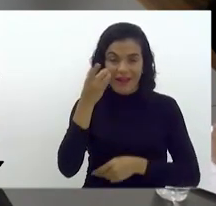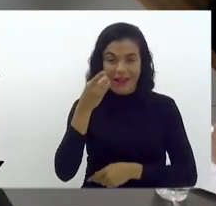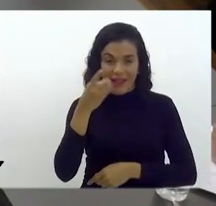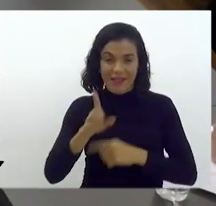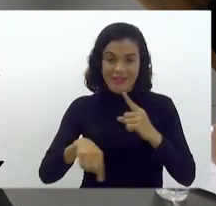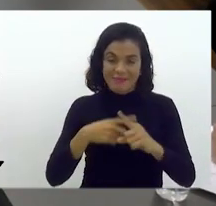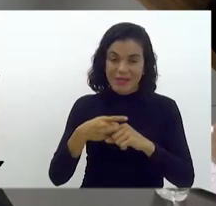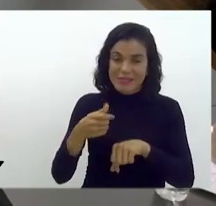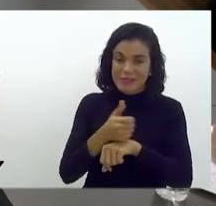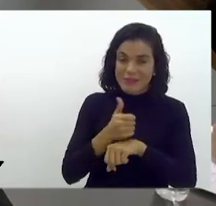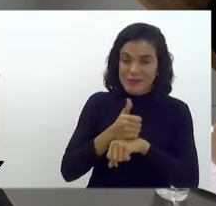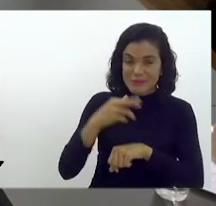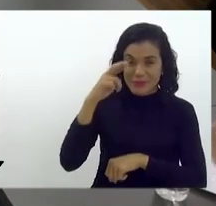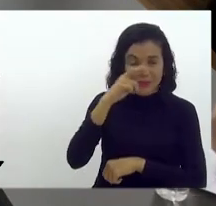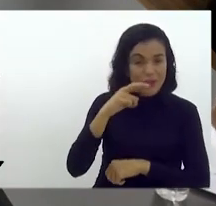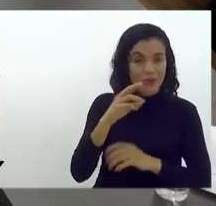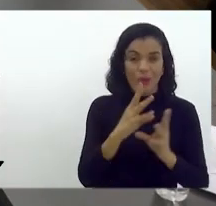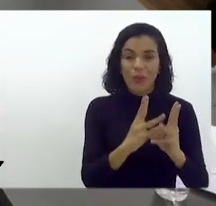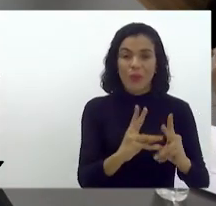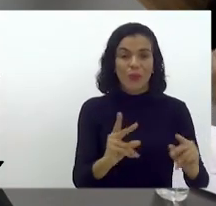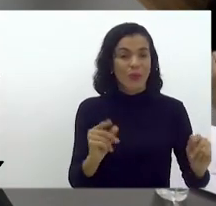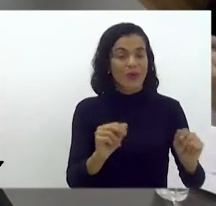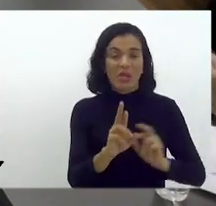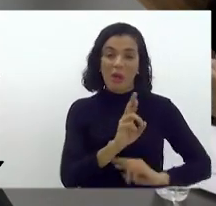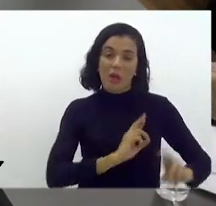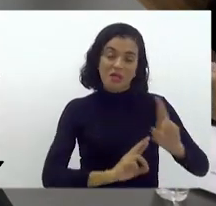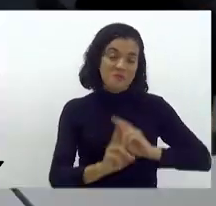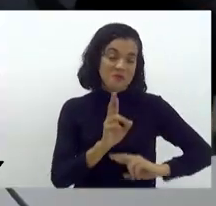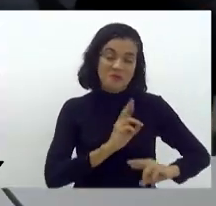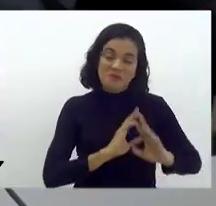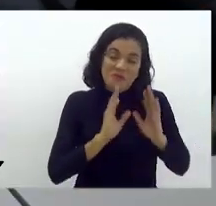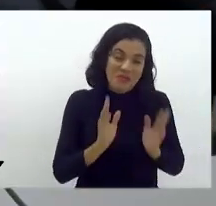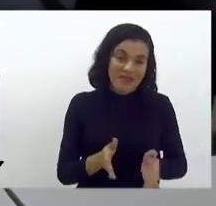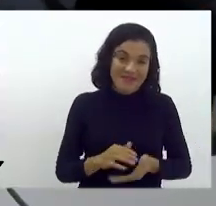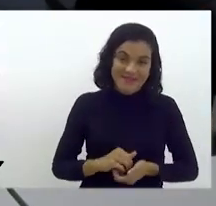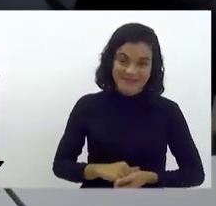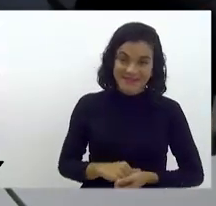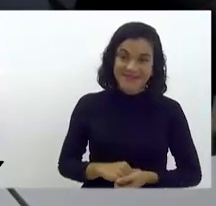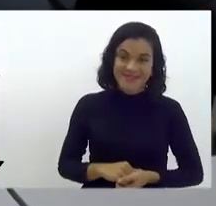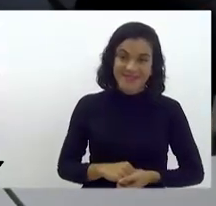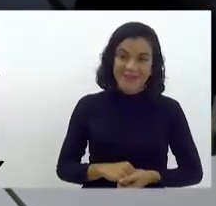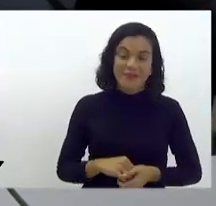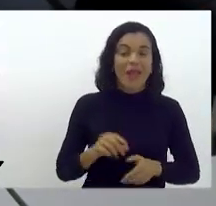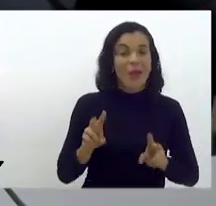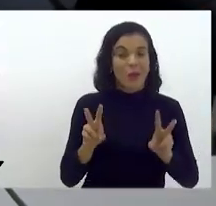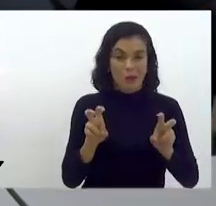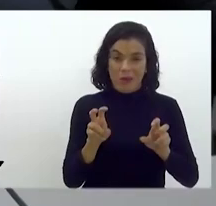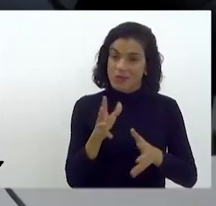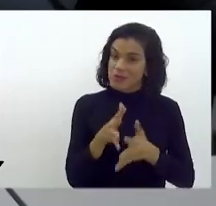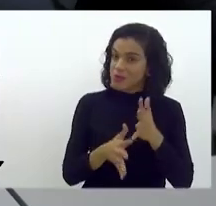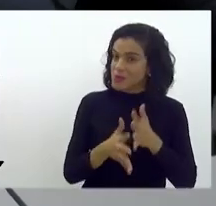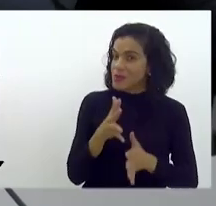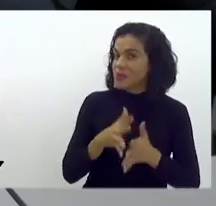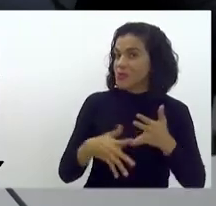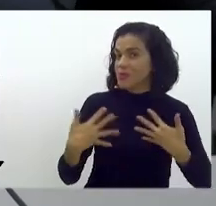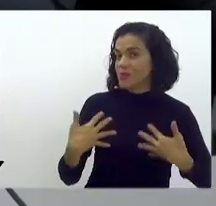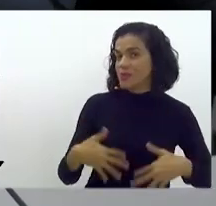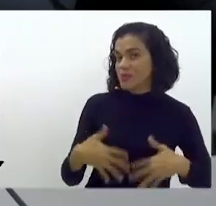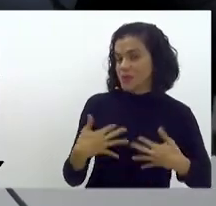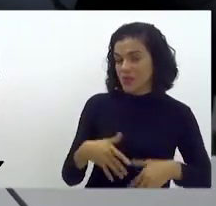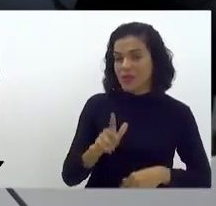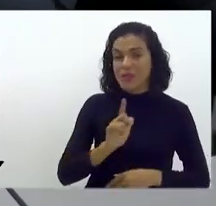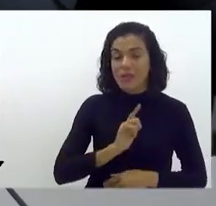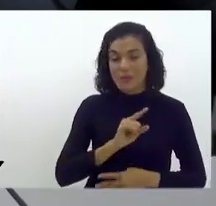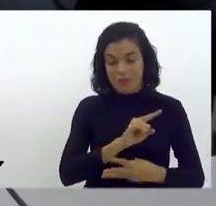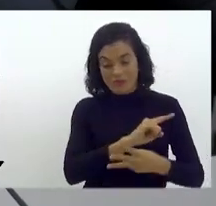aqui do Instituto já contemplar boa parte das minhas perguntas é um assunto muito complexo nós temos